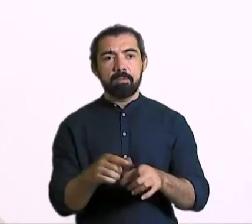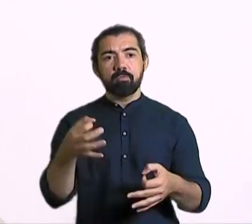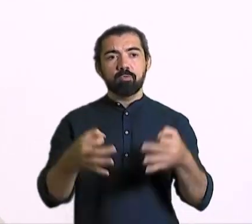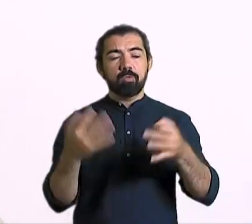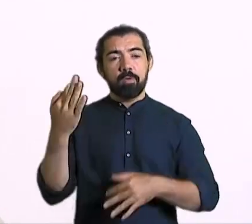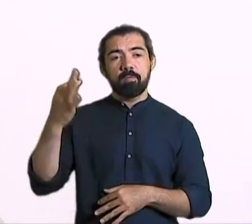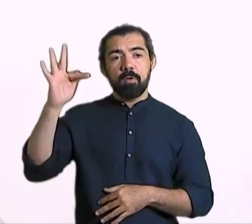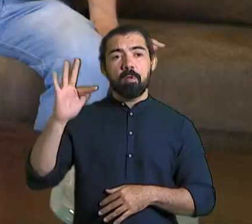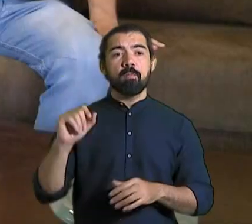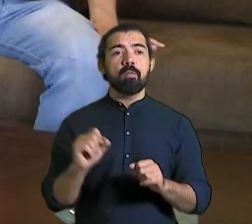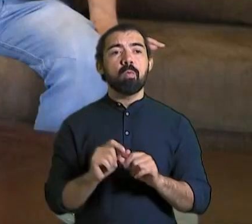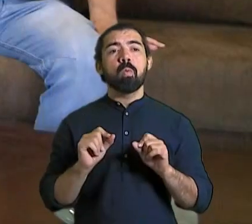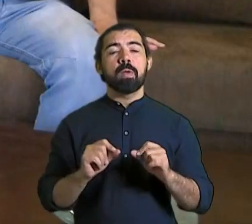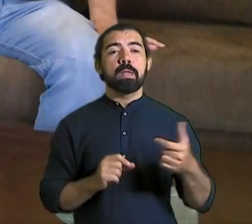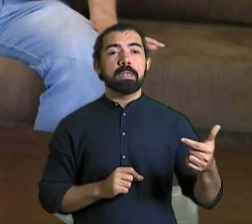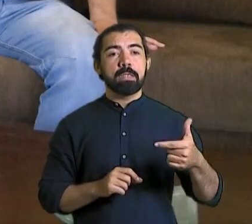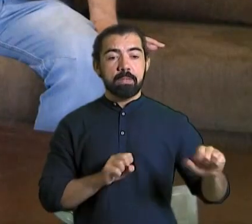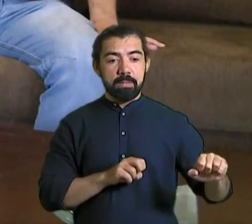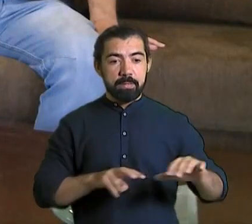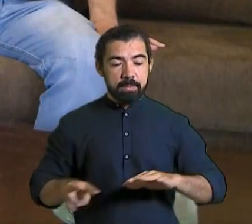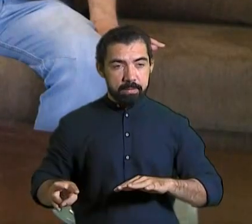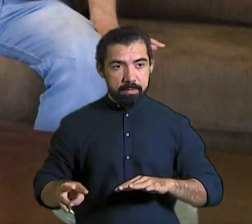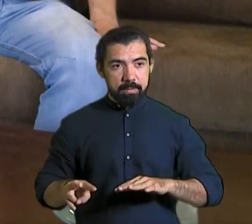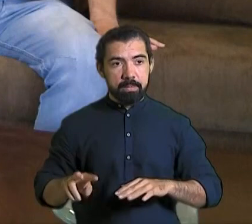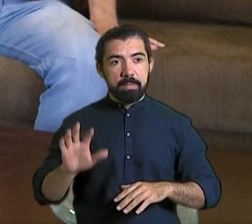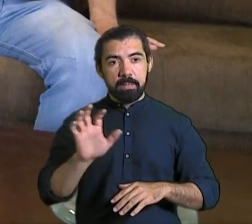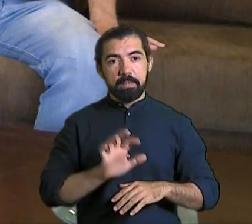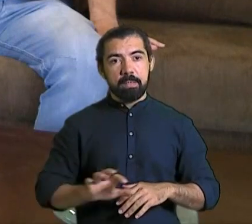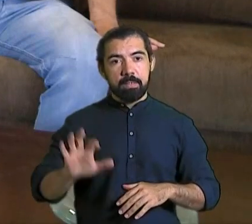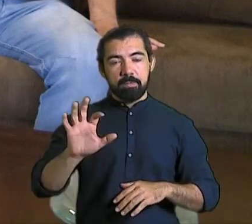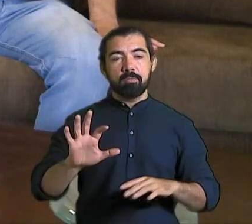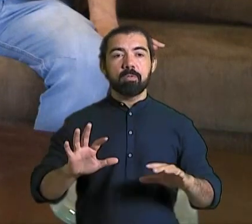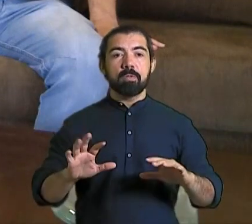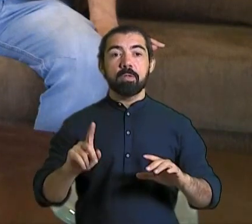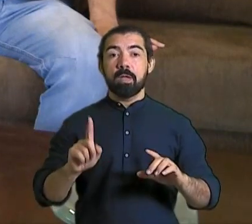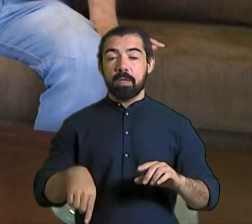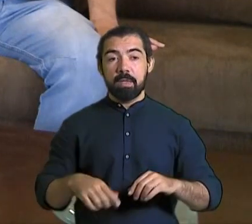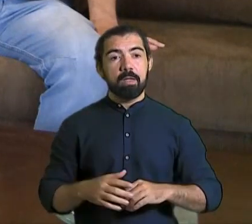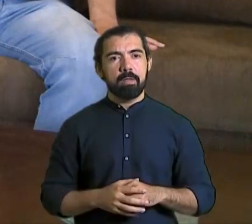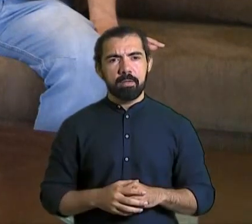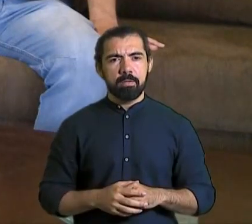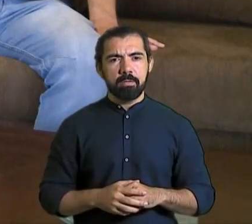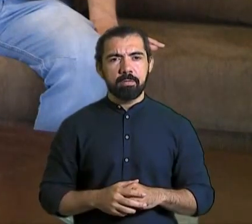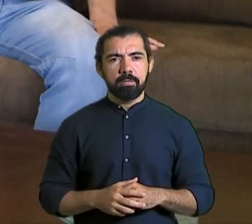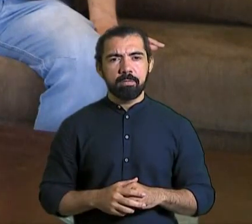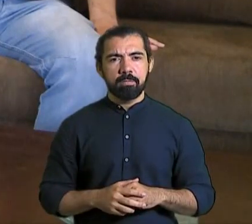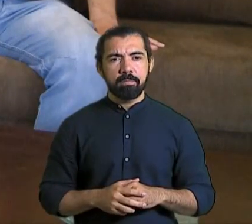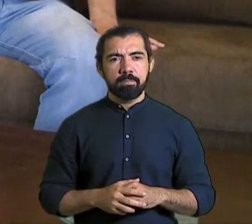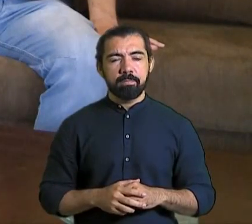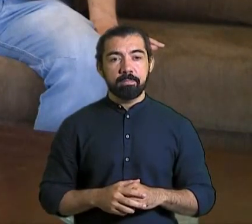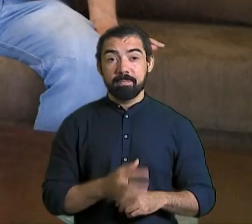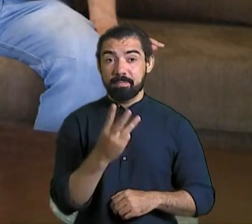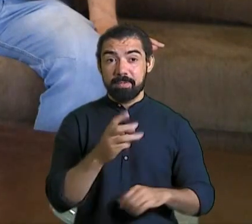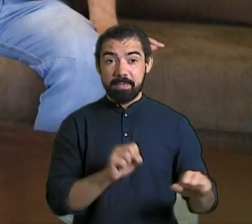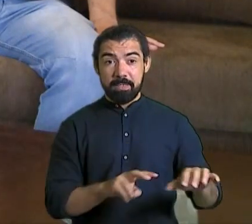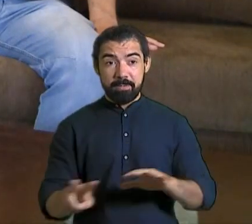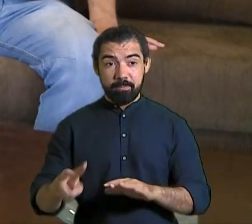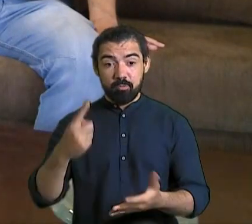realizou a segunda semana, né, regional... De conciliação... De cidadania, né? Foi a terceira semana de